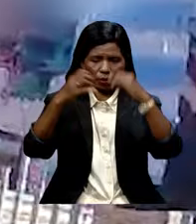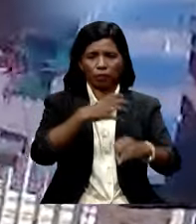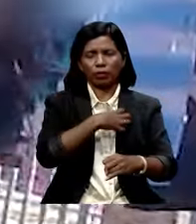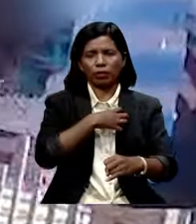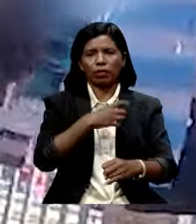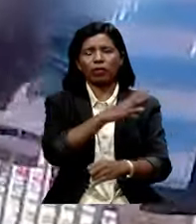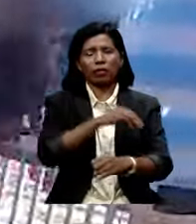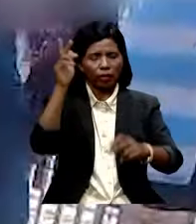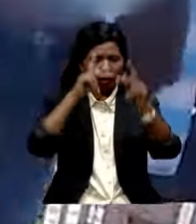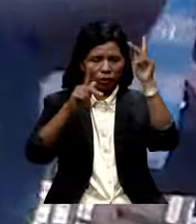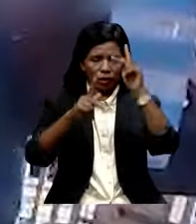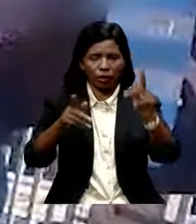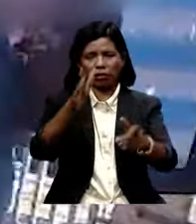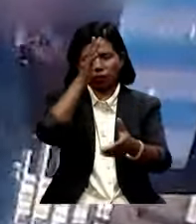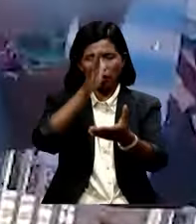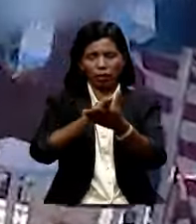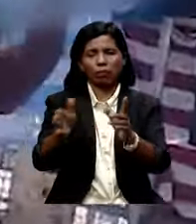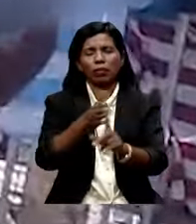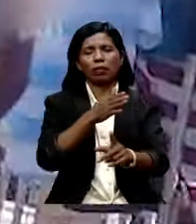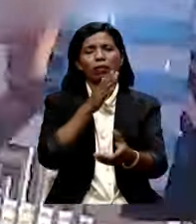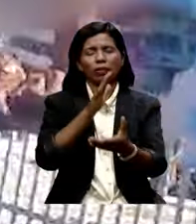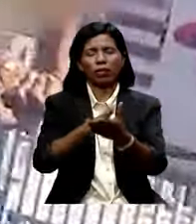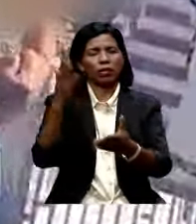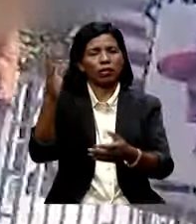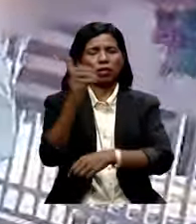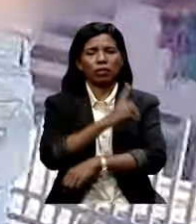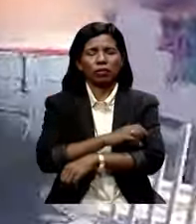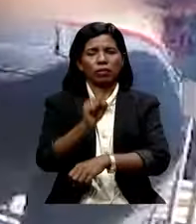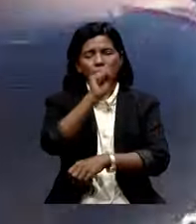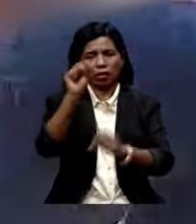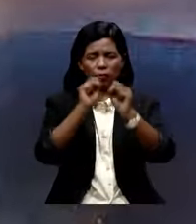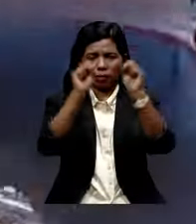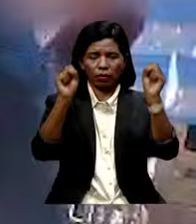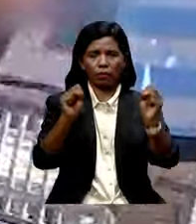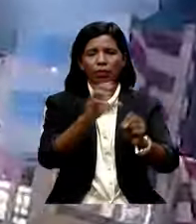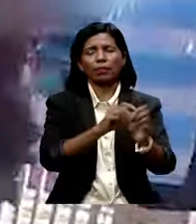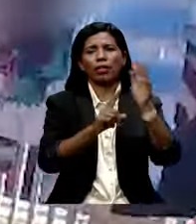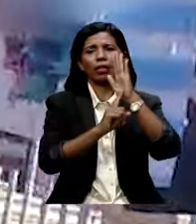Catac, caso lá em Baku Feng, né, acontece e é sábado, Lorong Sanulo Fulang, né, não foi em